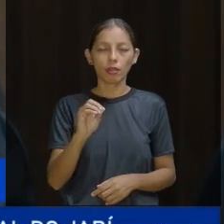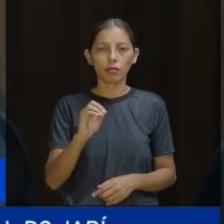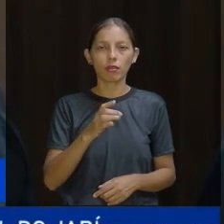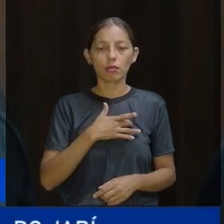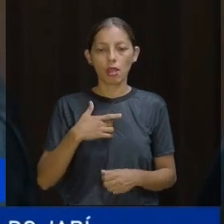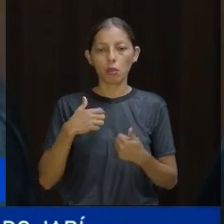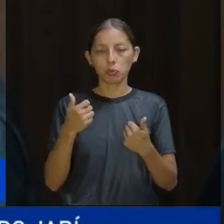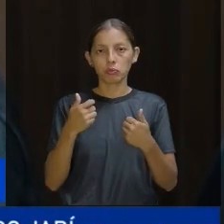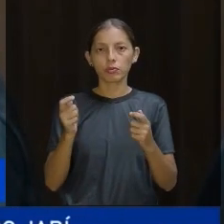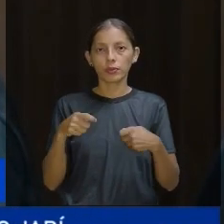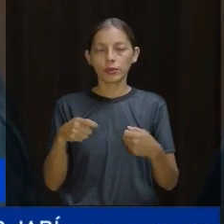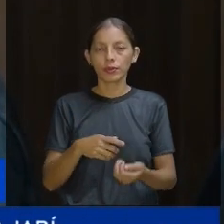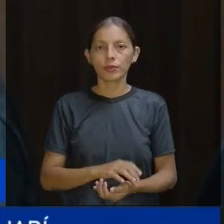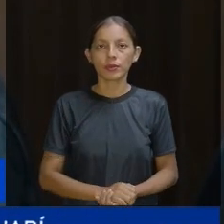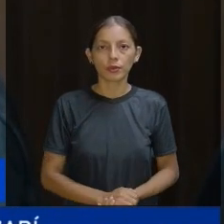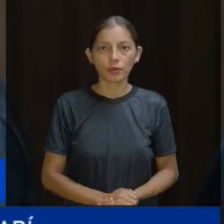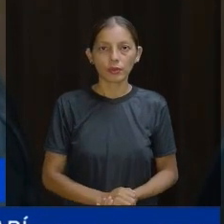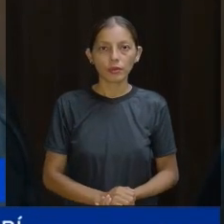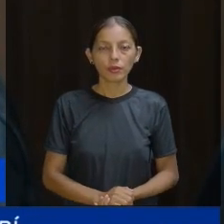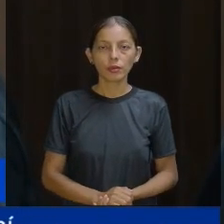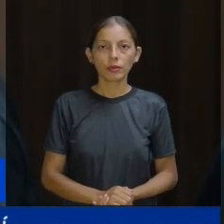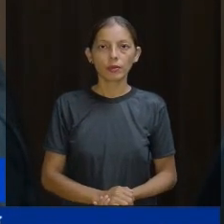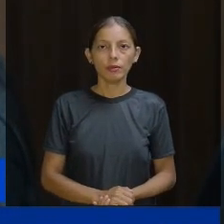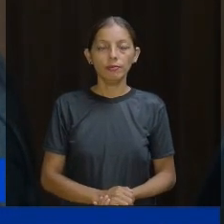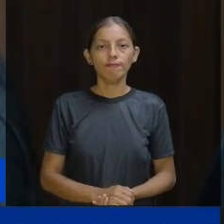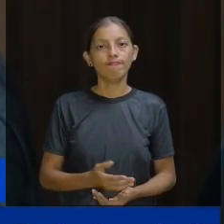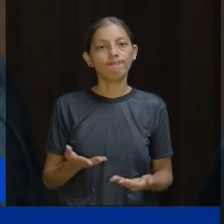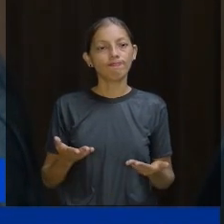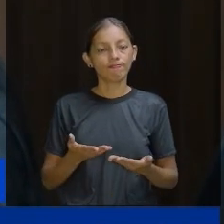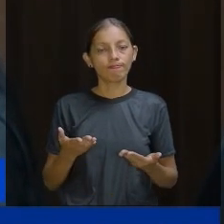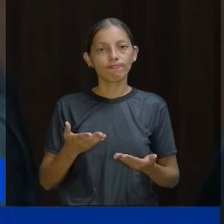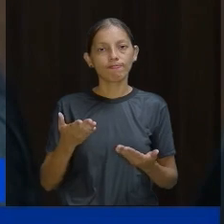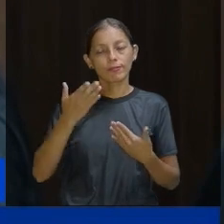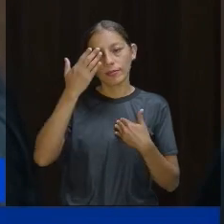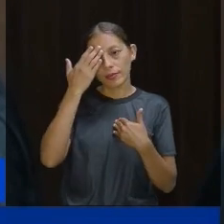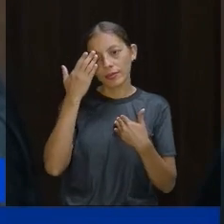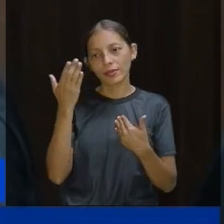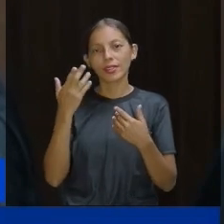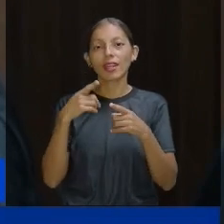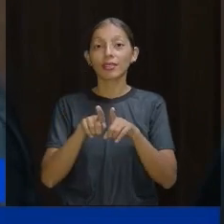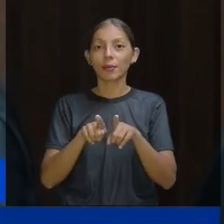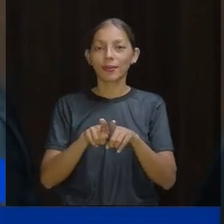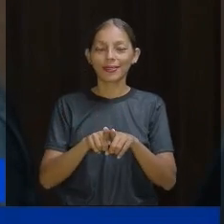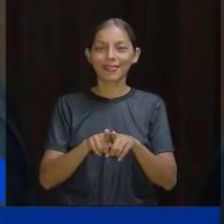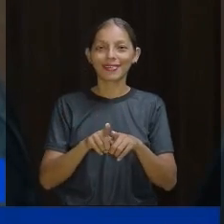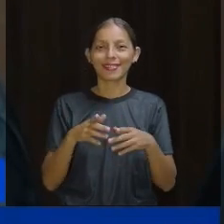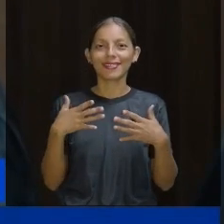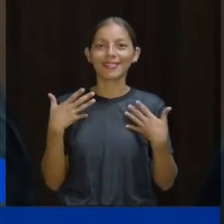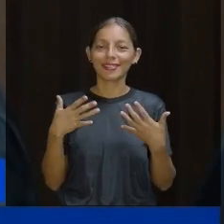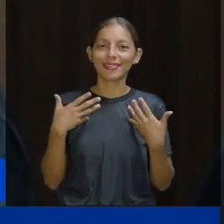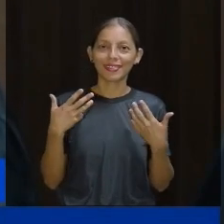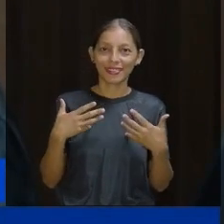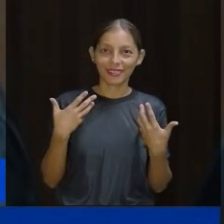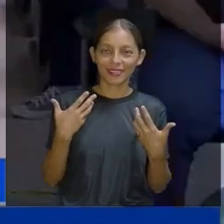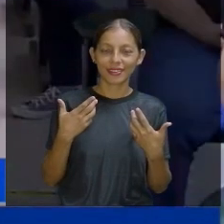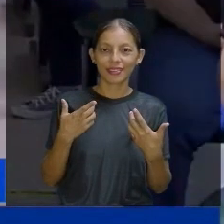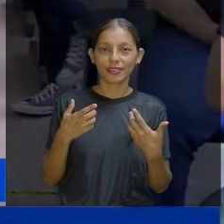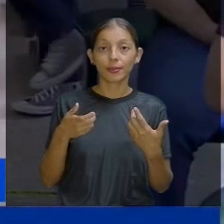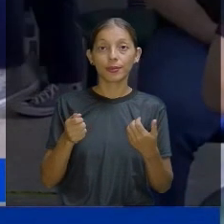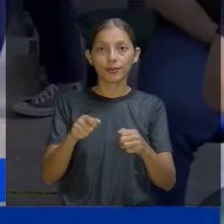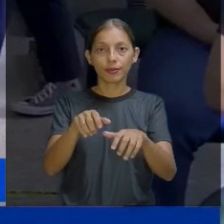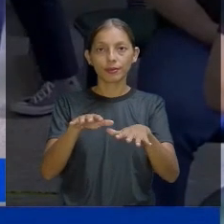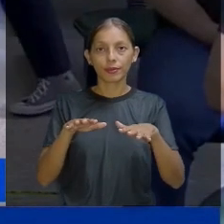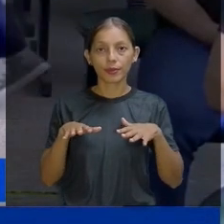Eu registro a presença com muita gratidão e muita alegria dos estudantes do